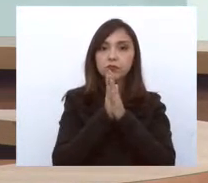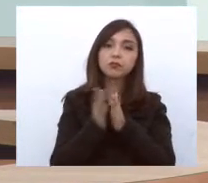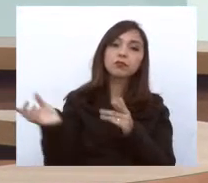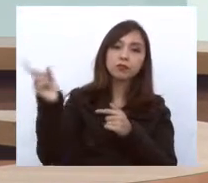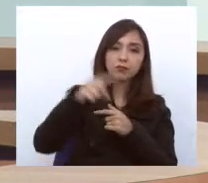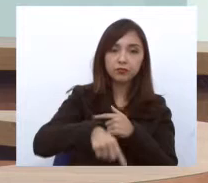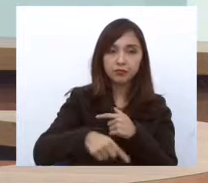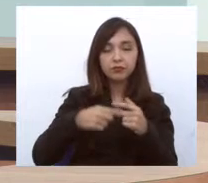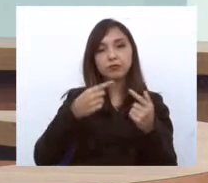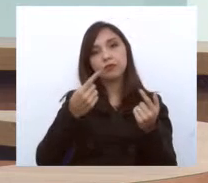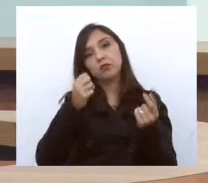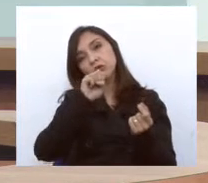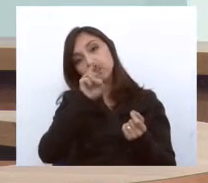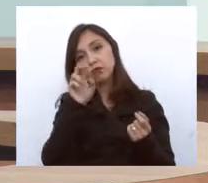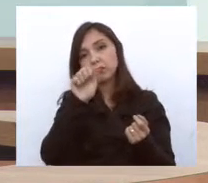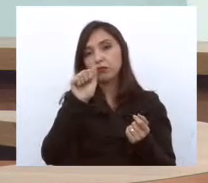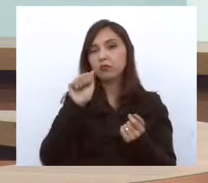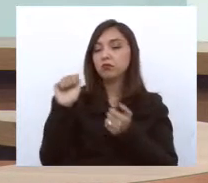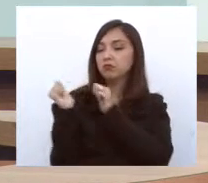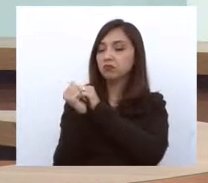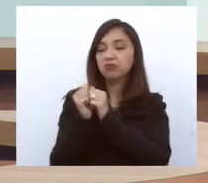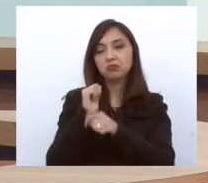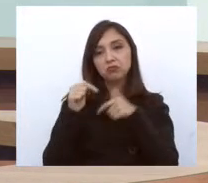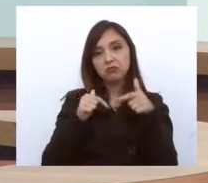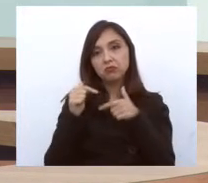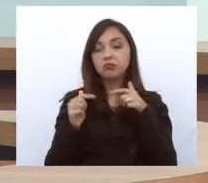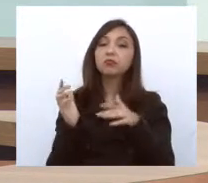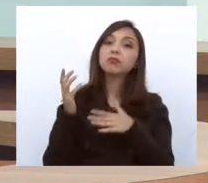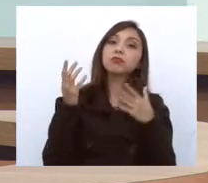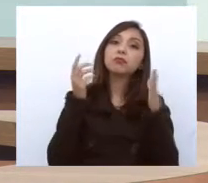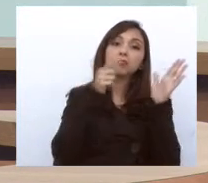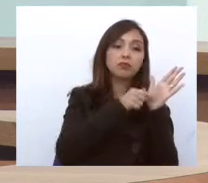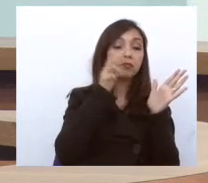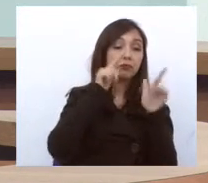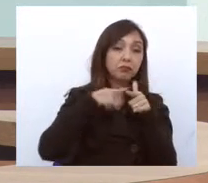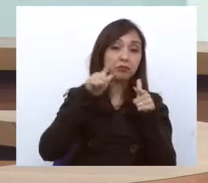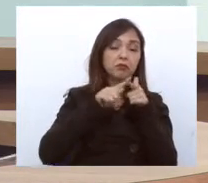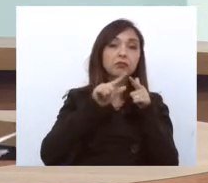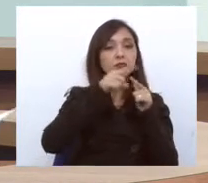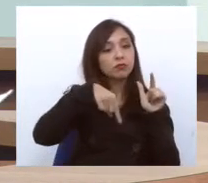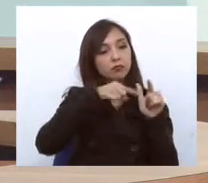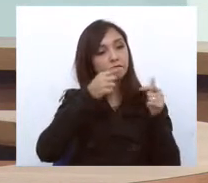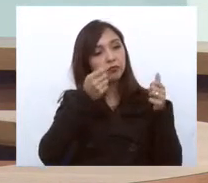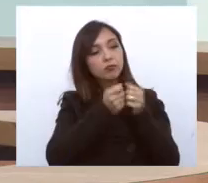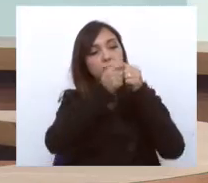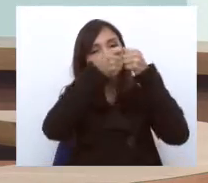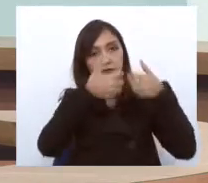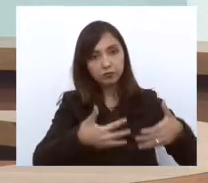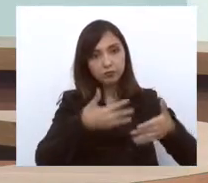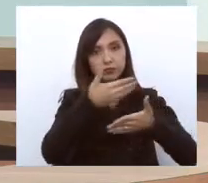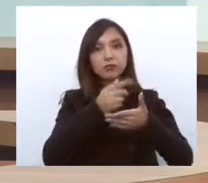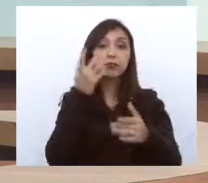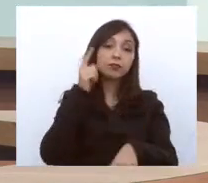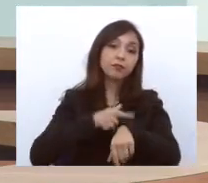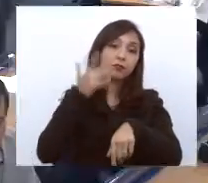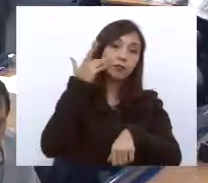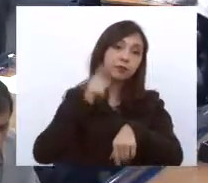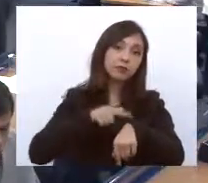comparecer ou mandar suas assessoria e que traga os problemas para que a gente venha pontuar com o senhor Marcos Scarpa. Amanhã às 10